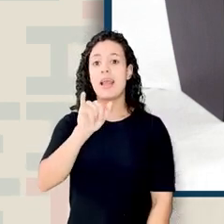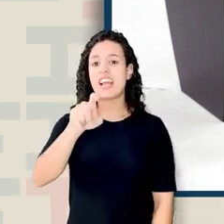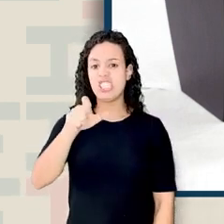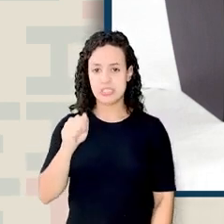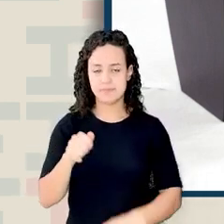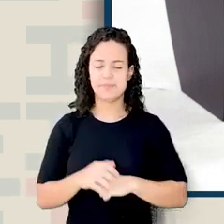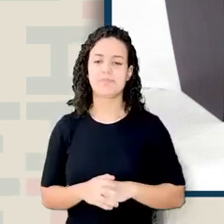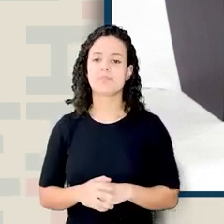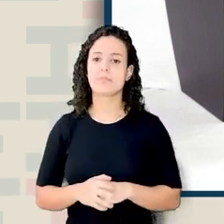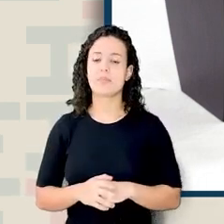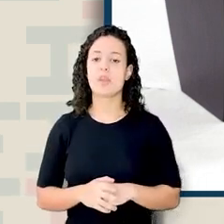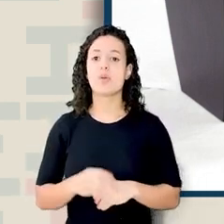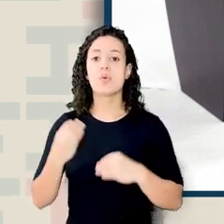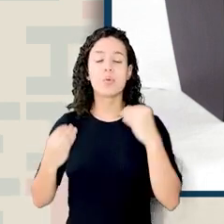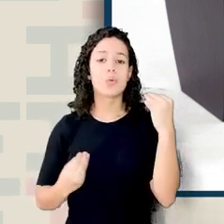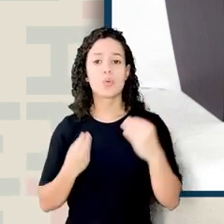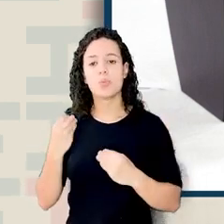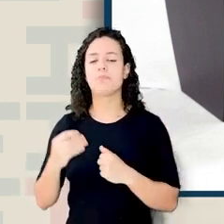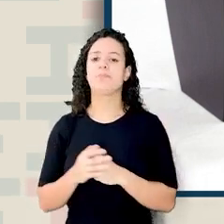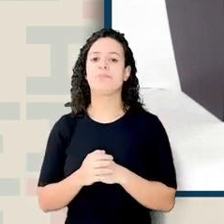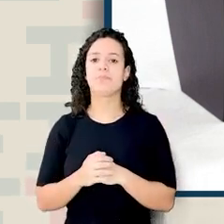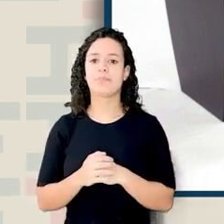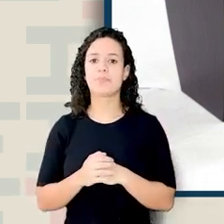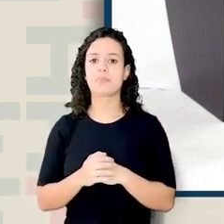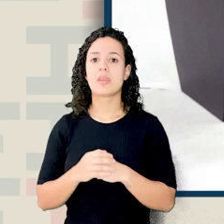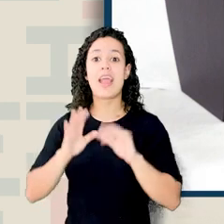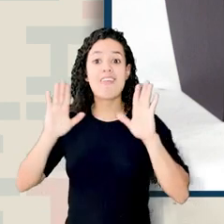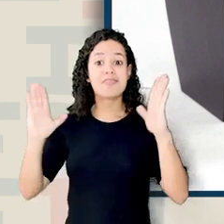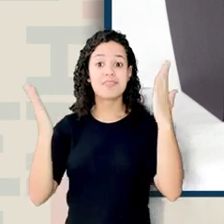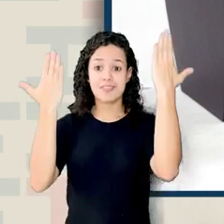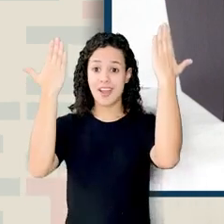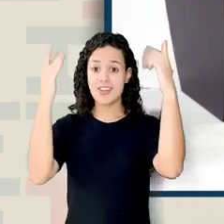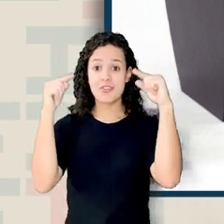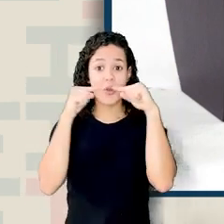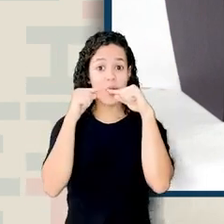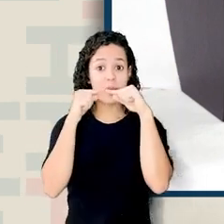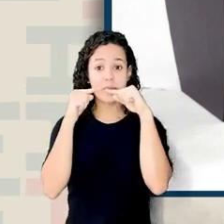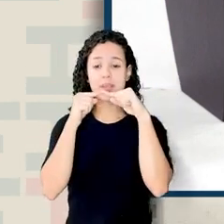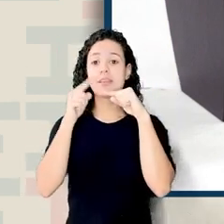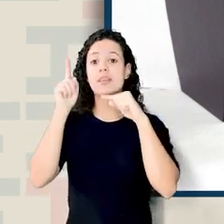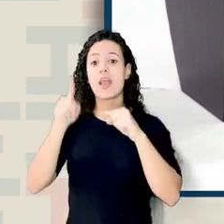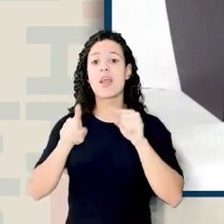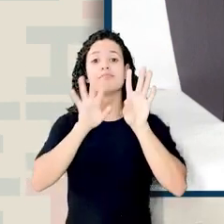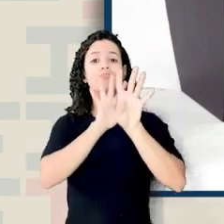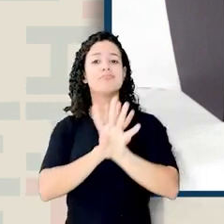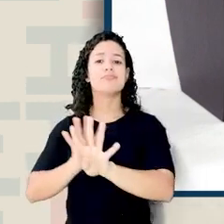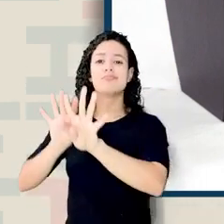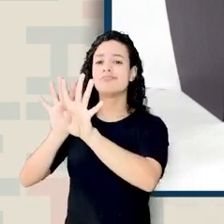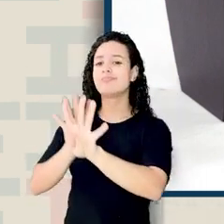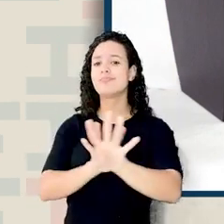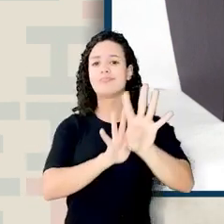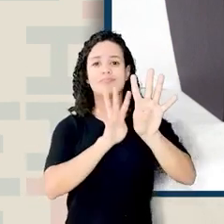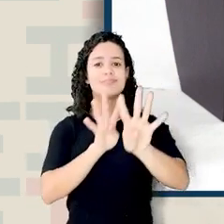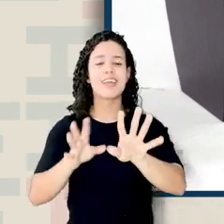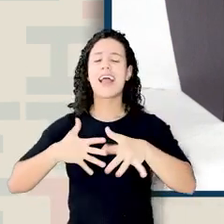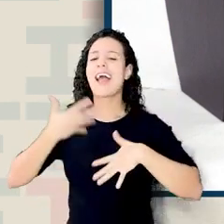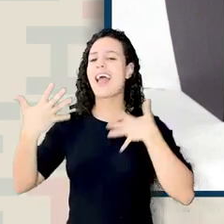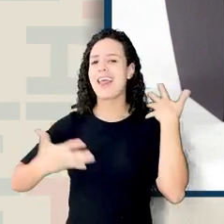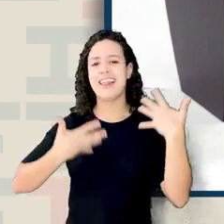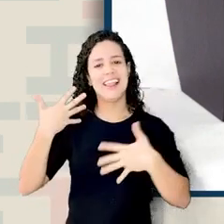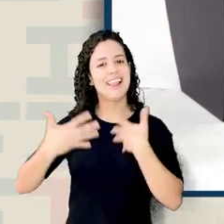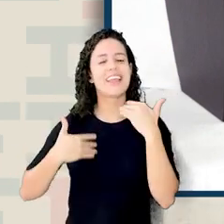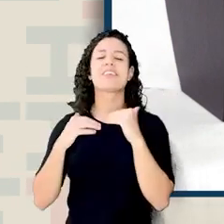Andamento lá em cima, o andamento é festivo, é um cortejo agora cada vez mais